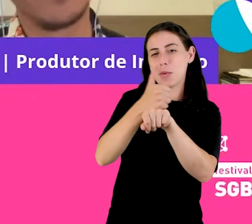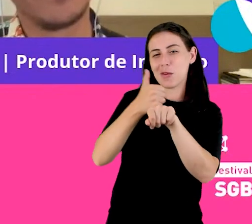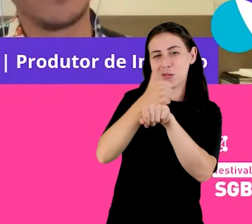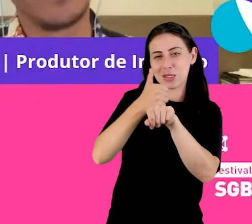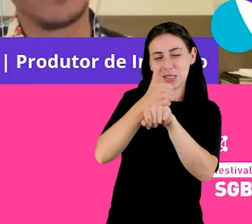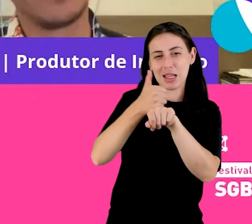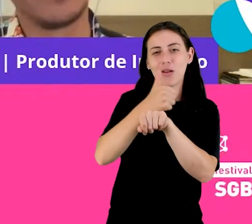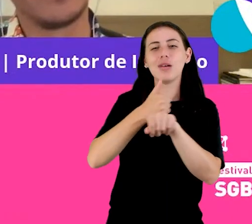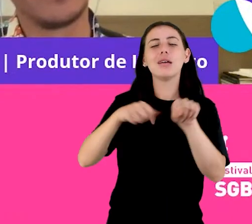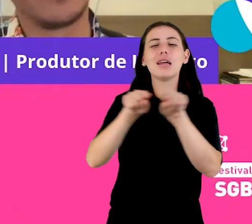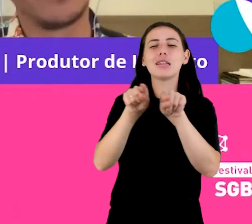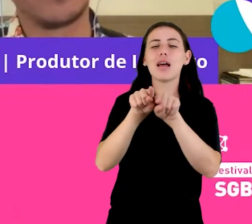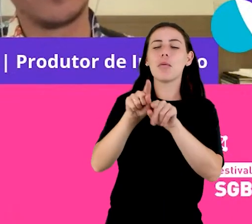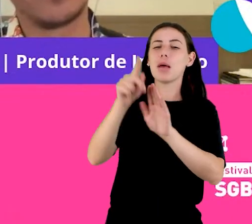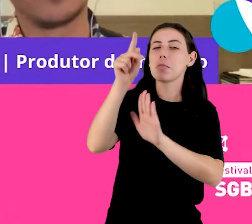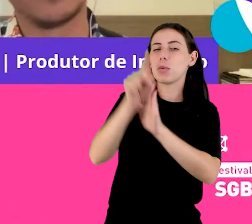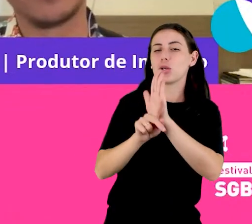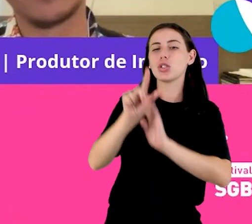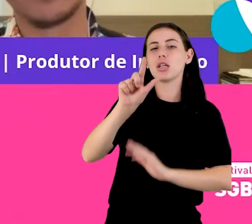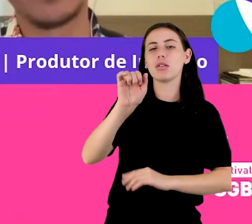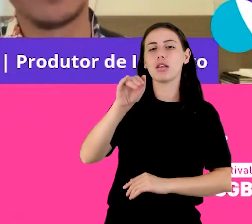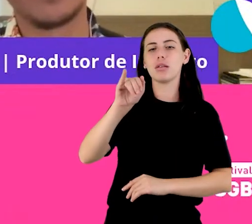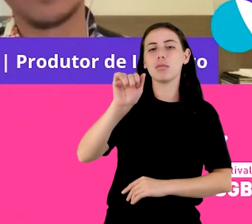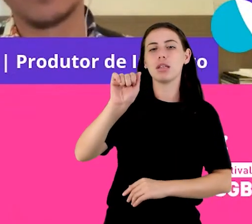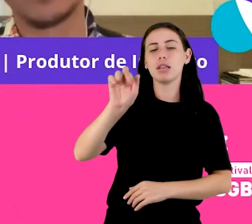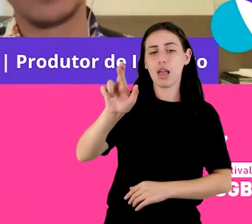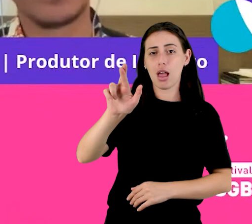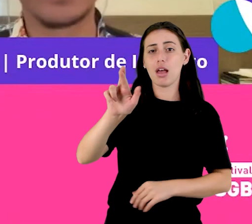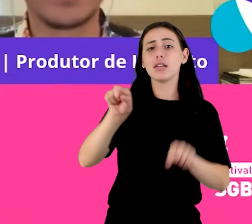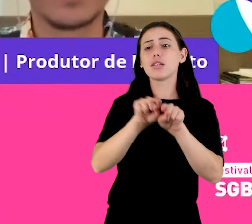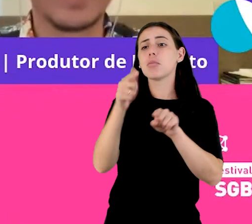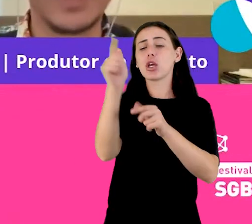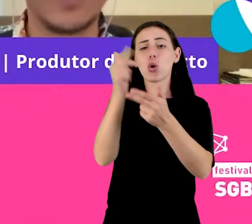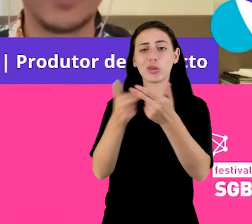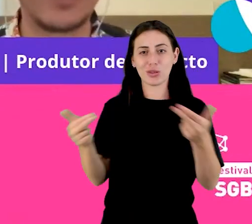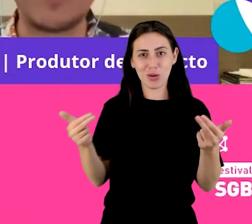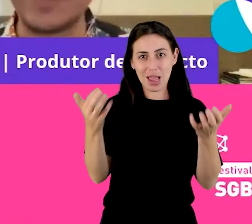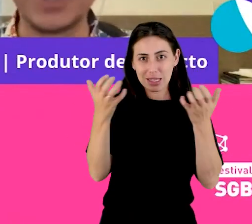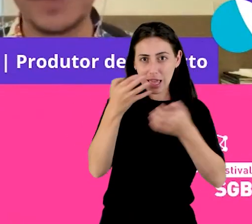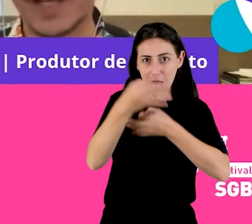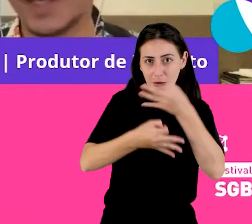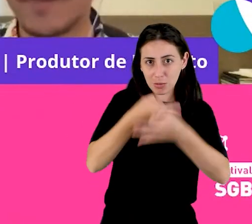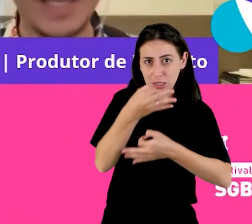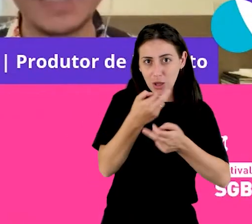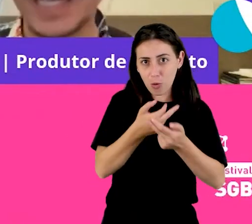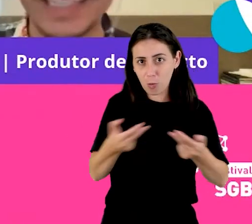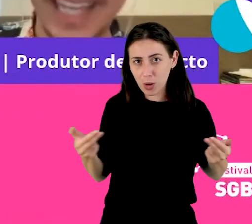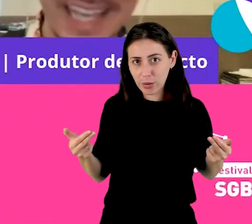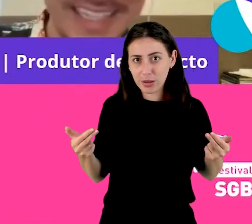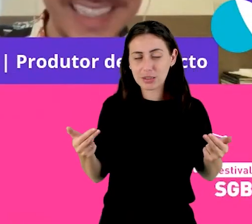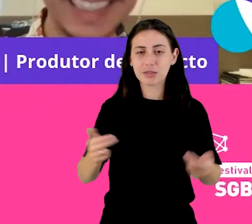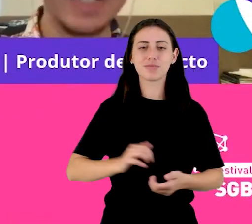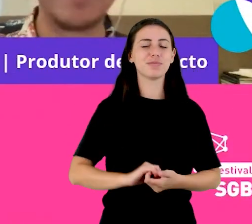surgindo. Você gostaria de falar alguma coisa que eu não te perguntei, ou gostaria de fazer uma mensagem final? Não, eu quero pedir para seguirem